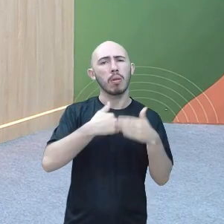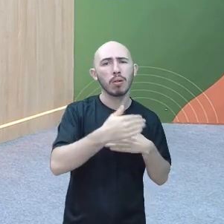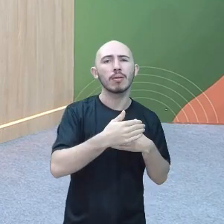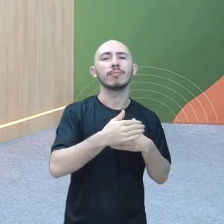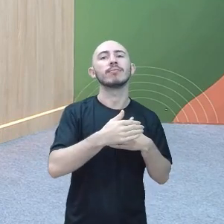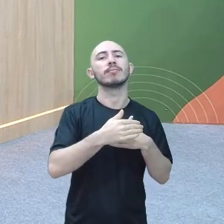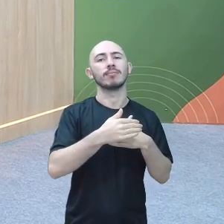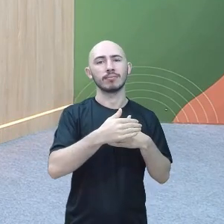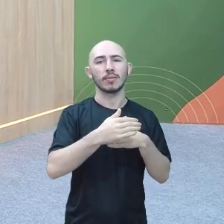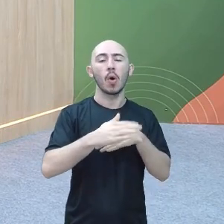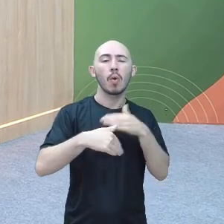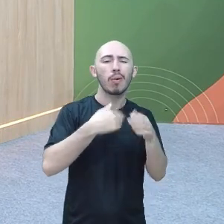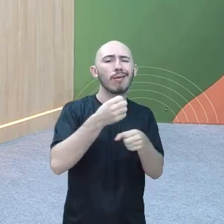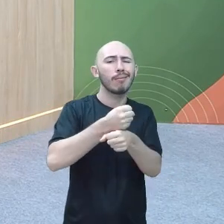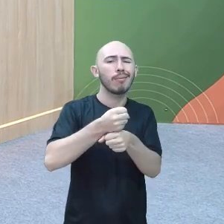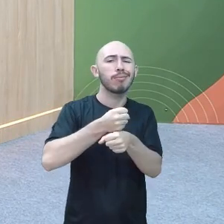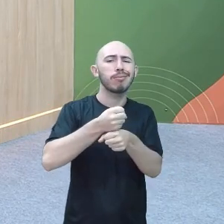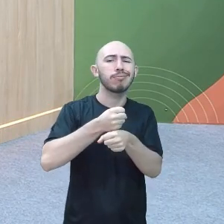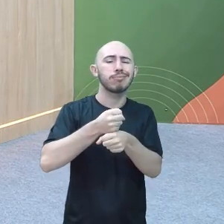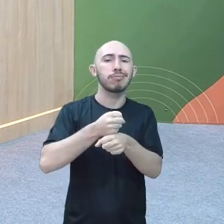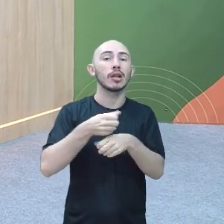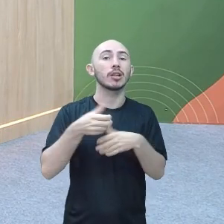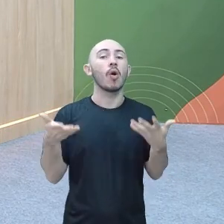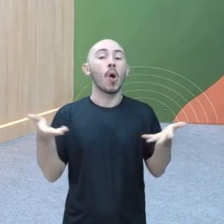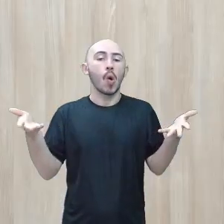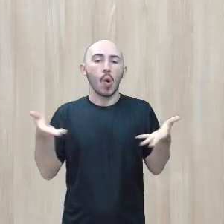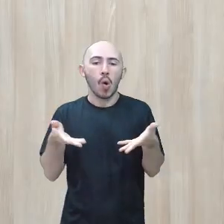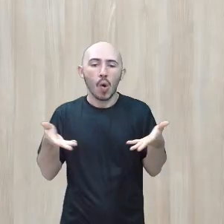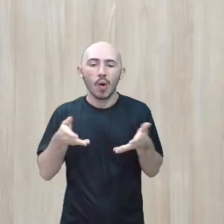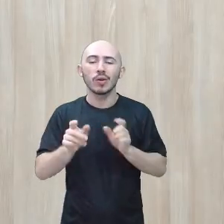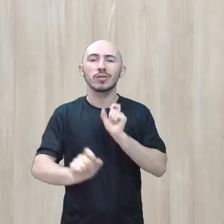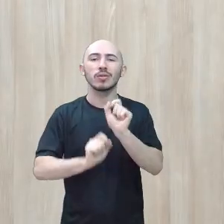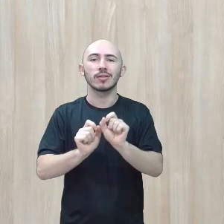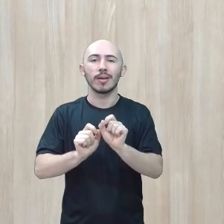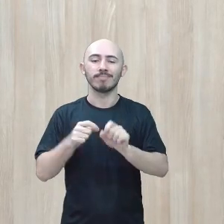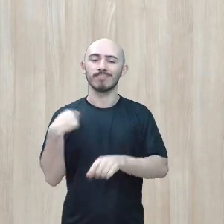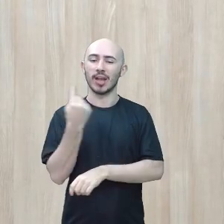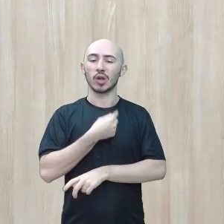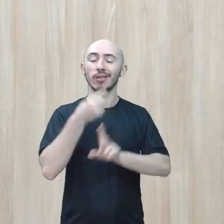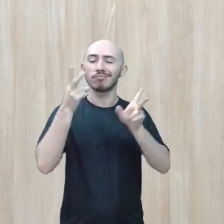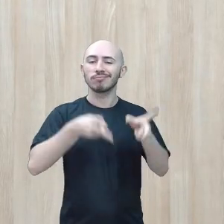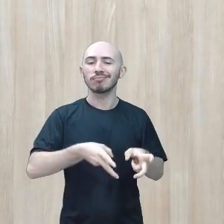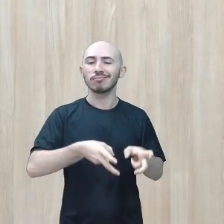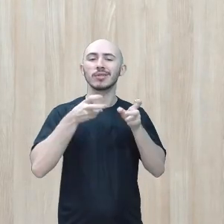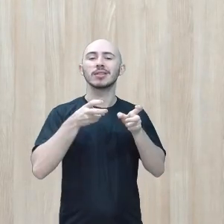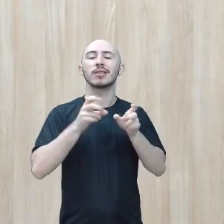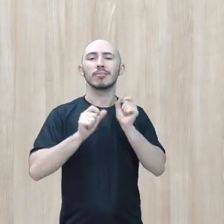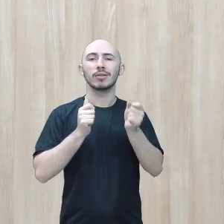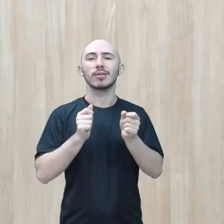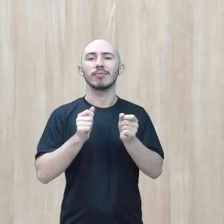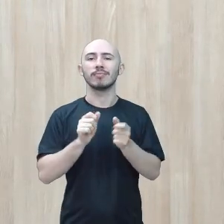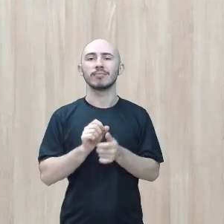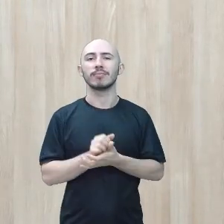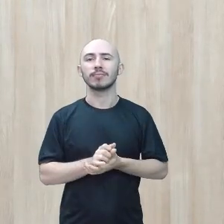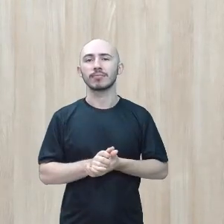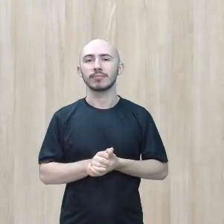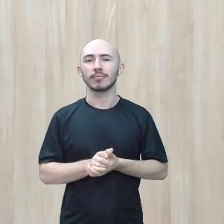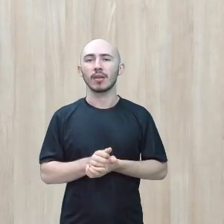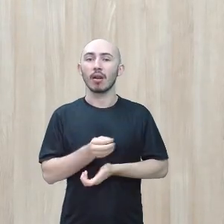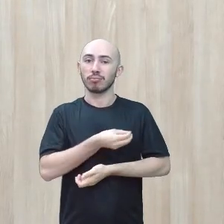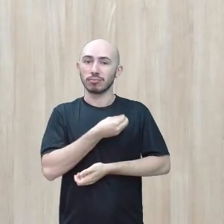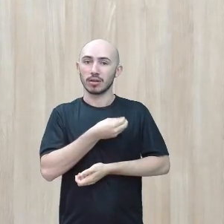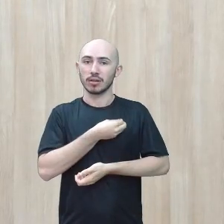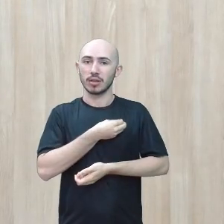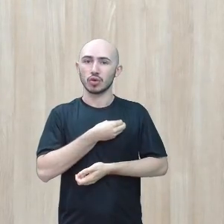de 70, aqui. Mas hoje em dia, a gente vê que a presença do